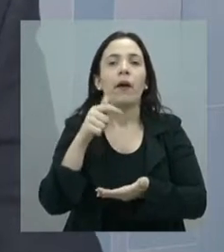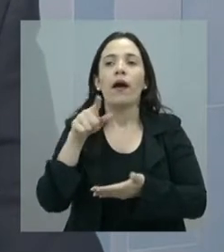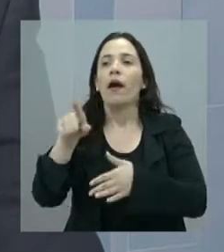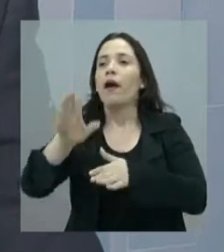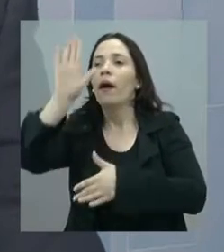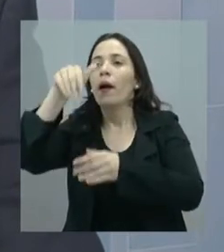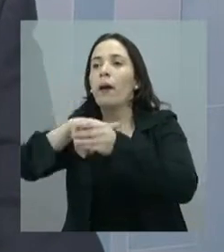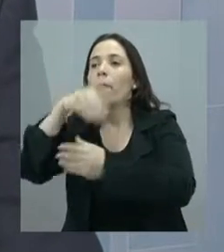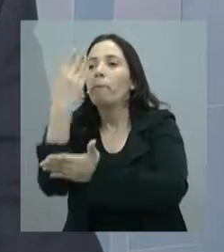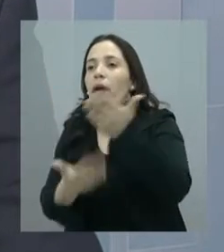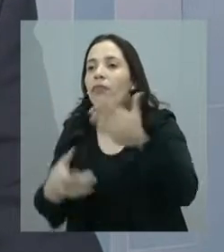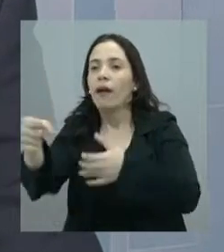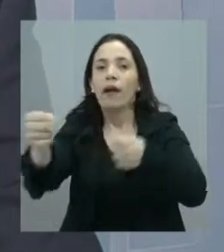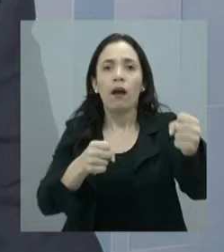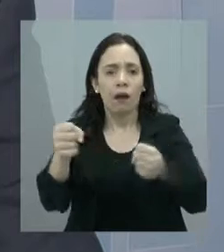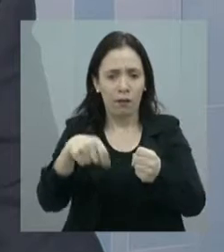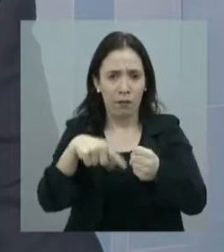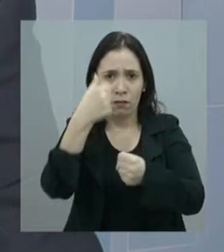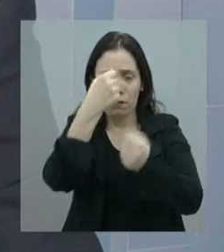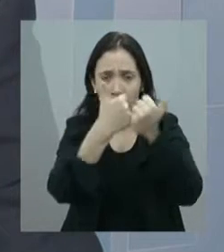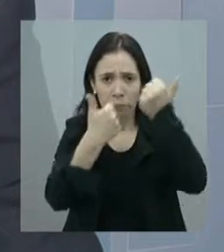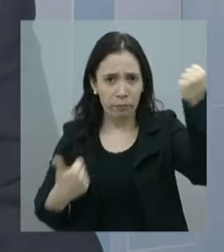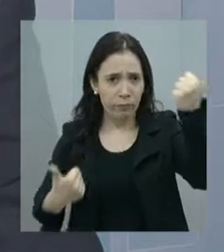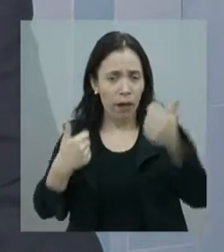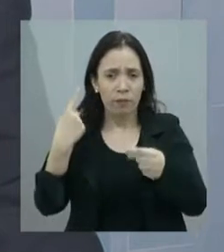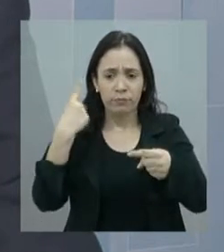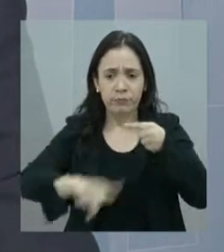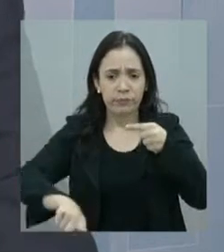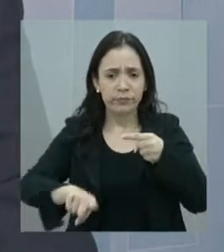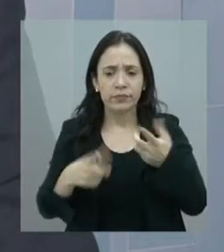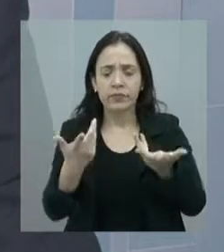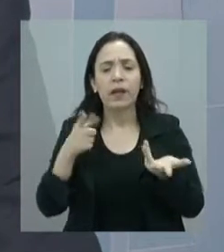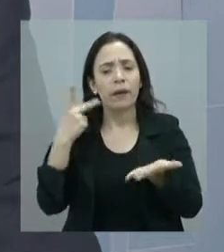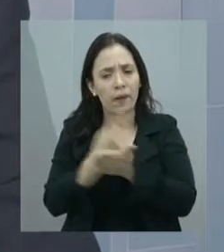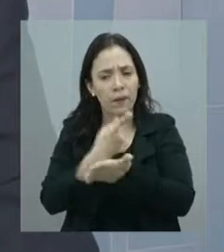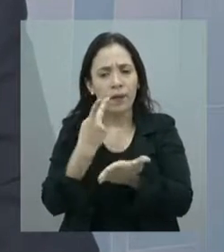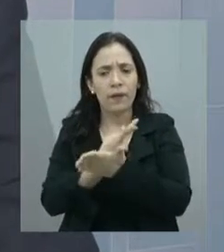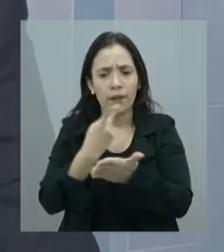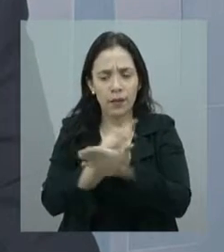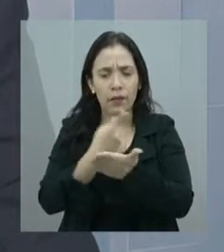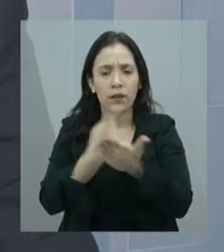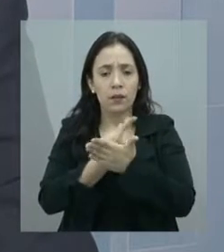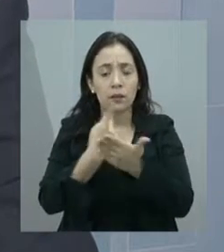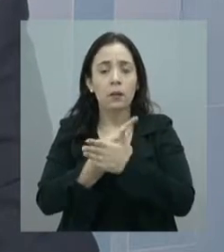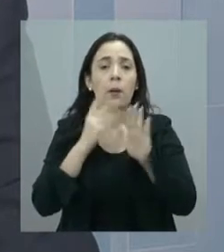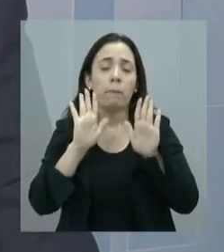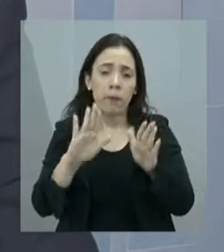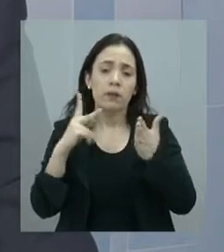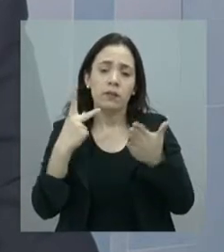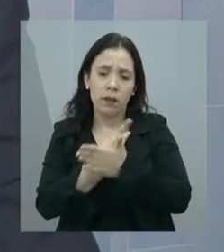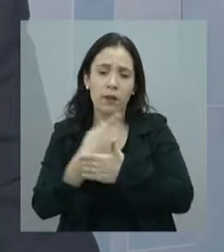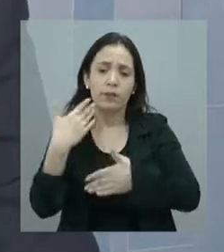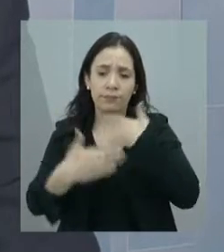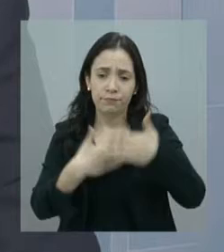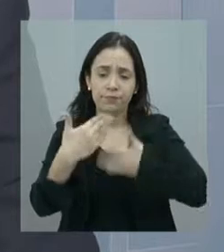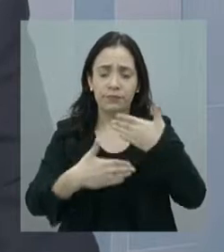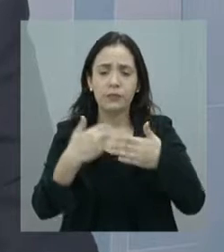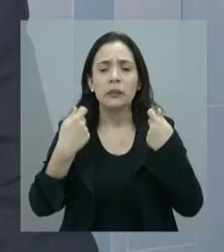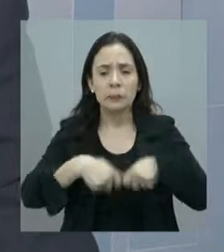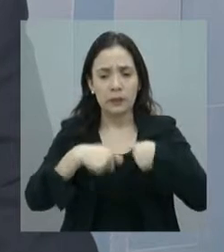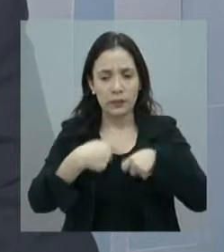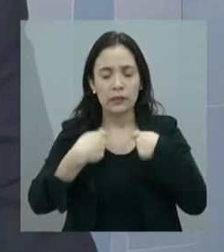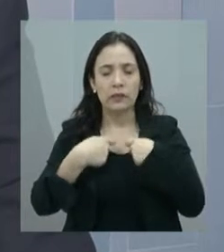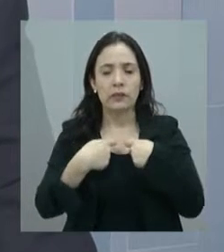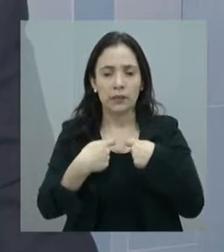que muitas vezes não tem condição para assumir, né? Infelizmente, é uma visão equivocada, mas que acontece e que precisa